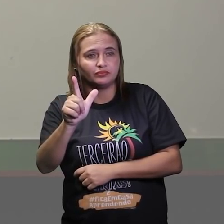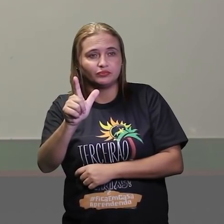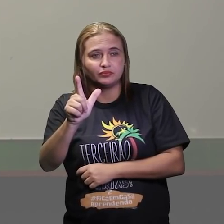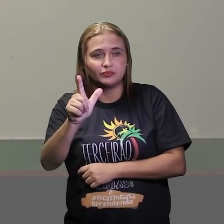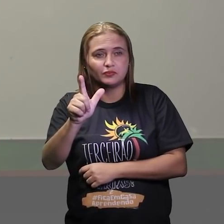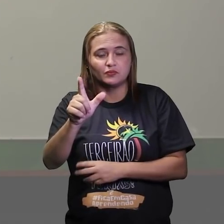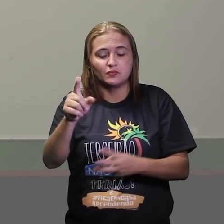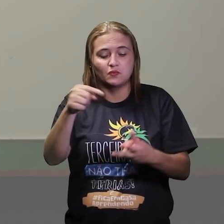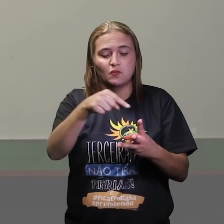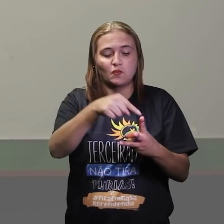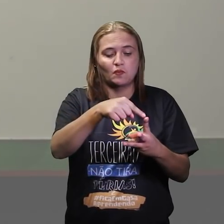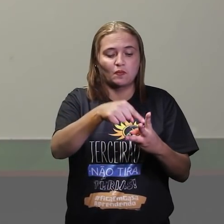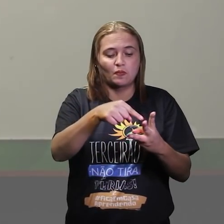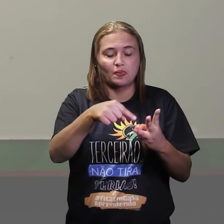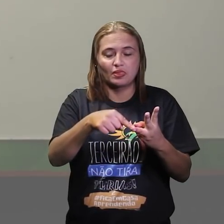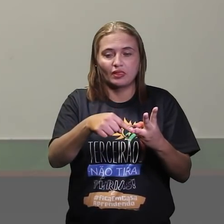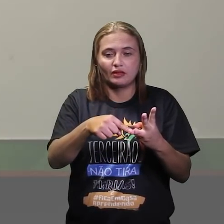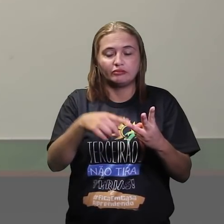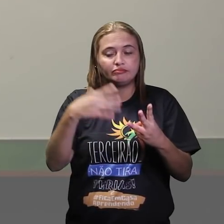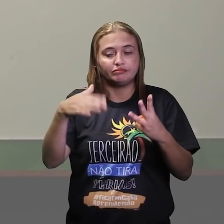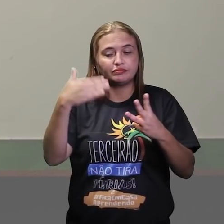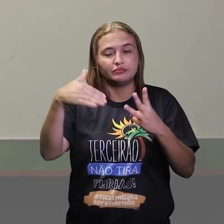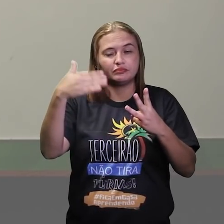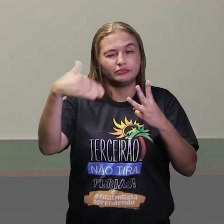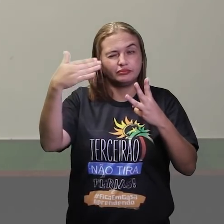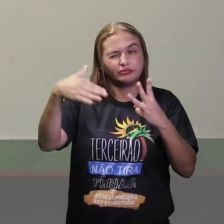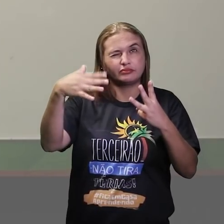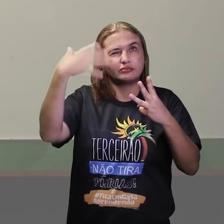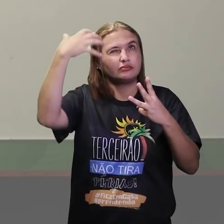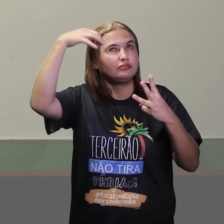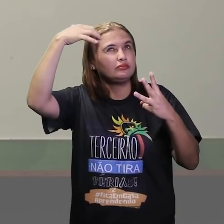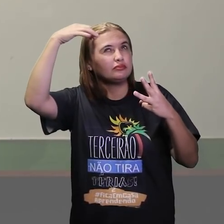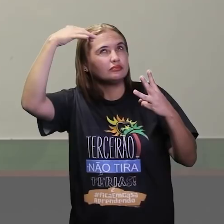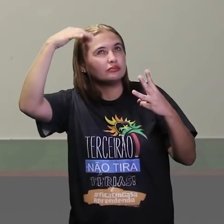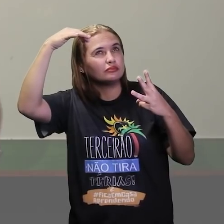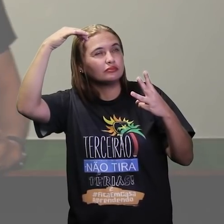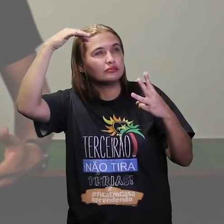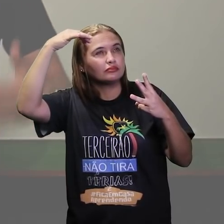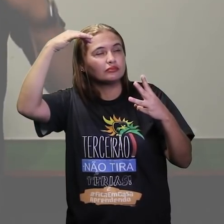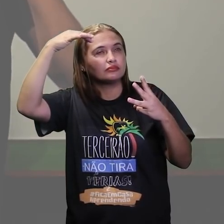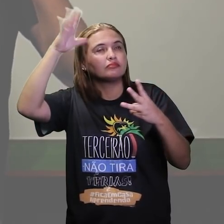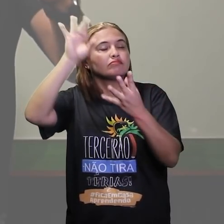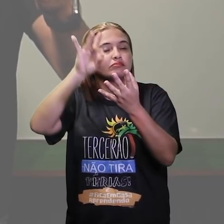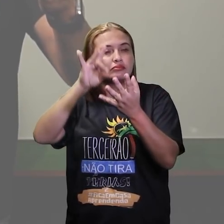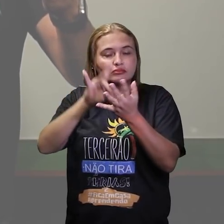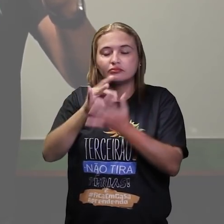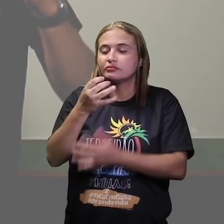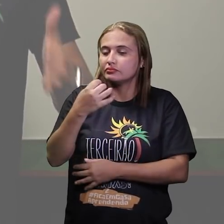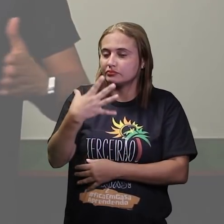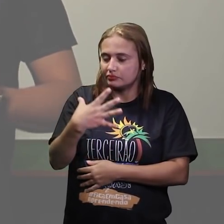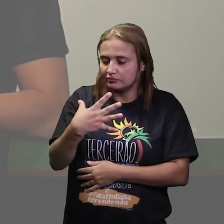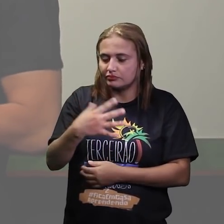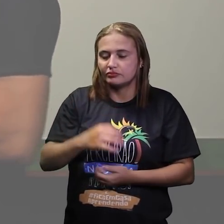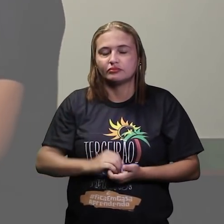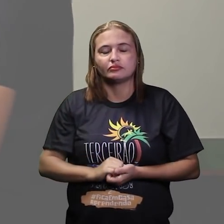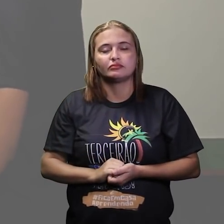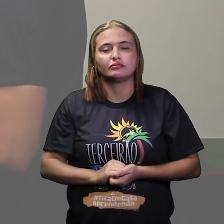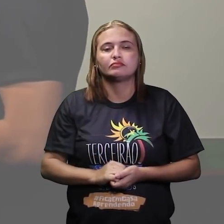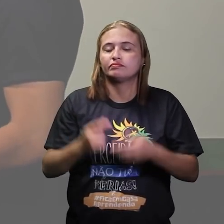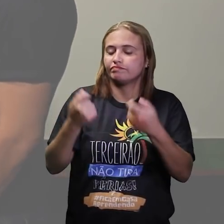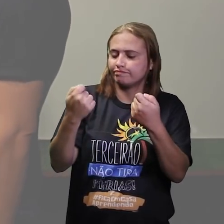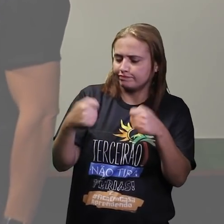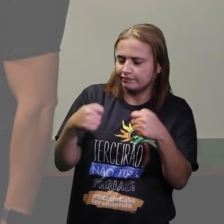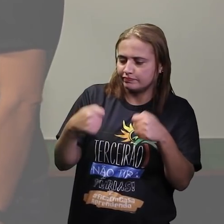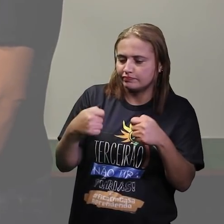três rapazes aqui, desenvolver um pensamento coerente, tá, dentro desse sistema. Então, necessariamente,